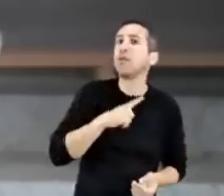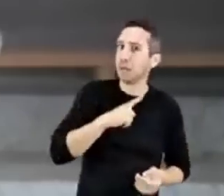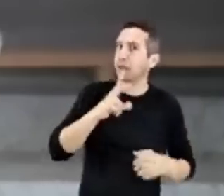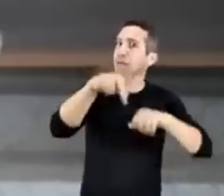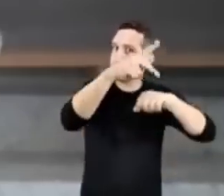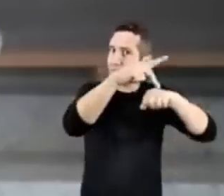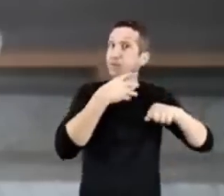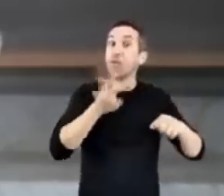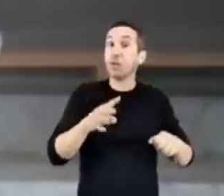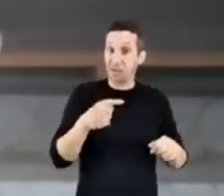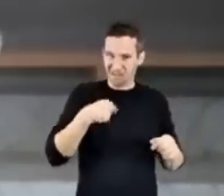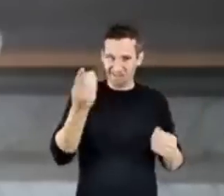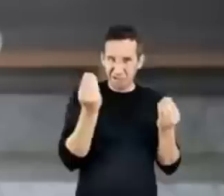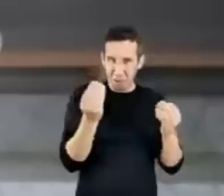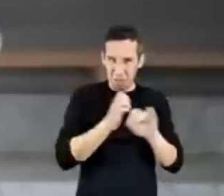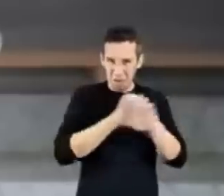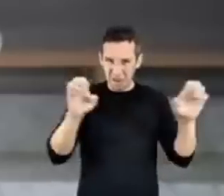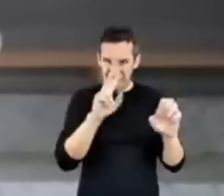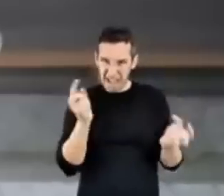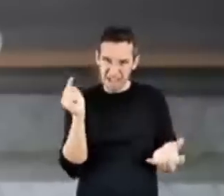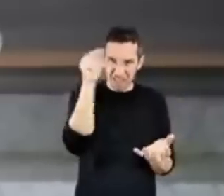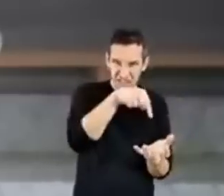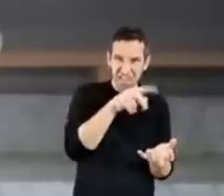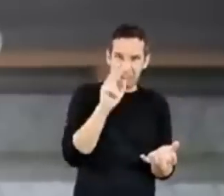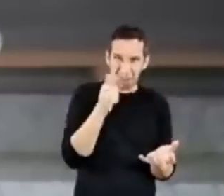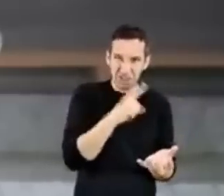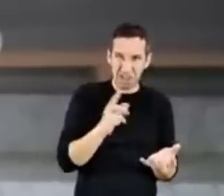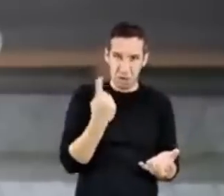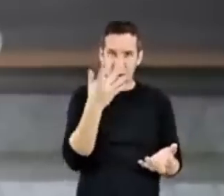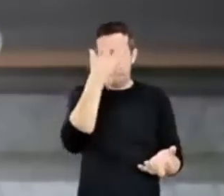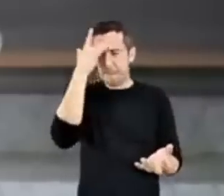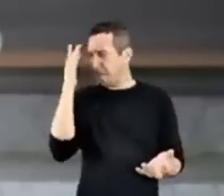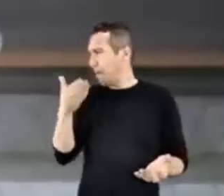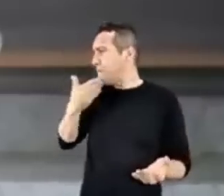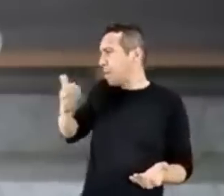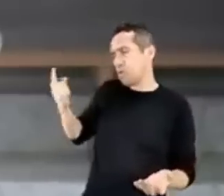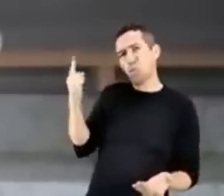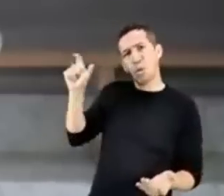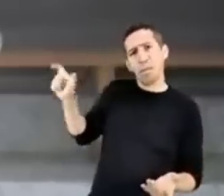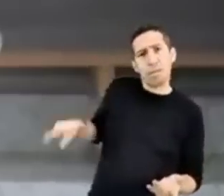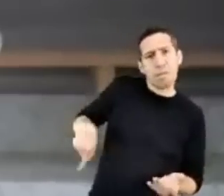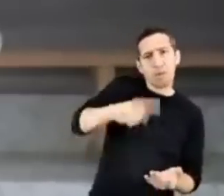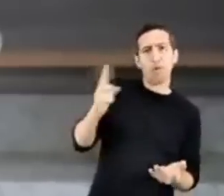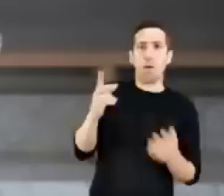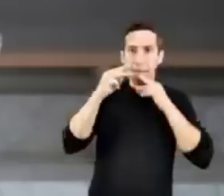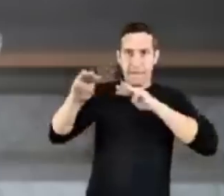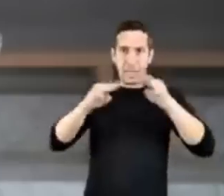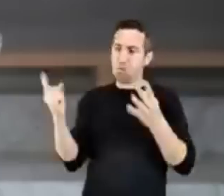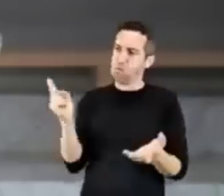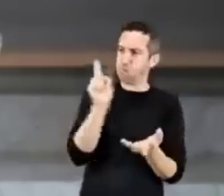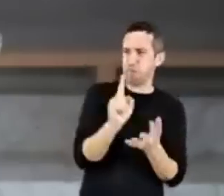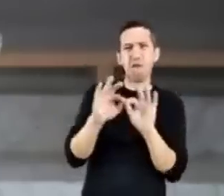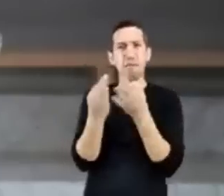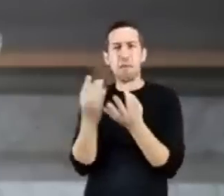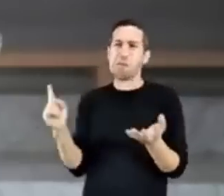nunca que o evangelho vai chegar lá a gente manda o missionário uma da outra dicionário ou uma família outra família e vocês sabem as dificuldades que é